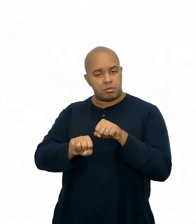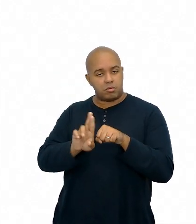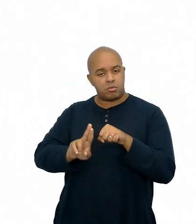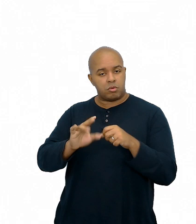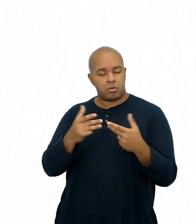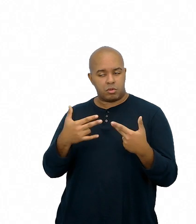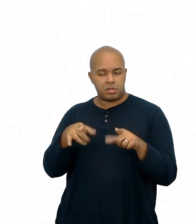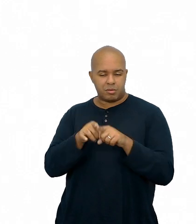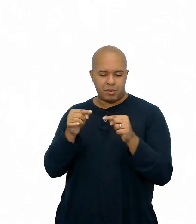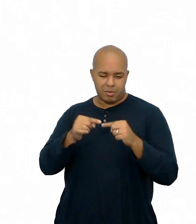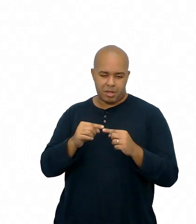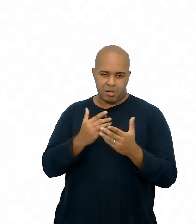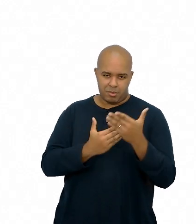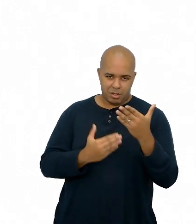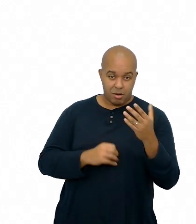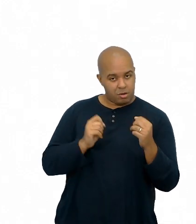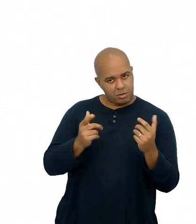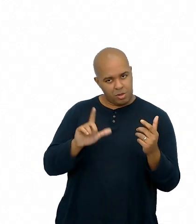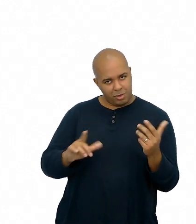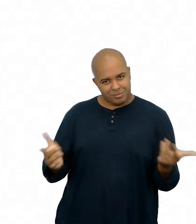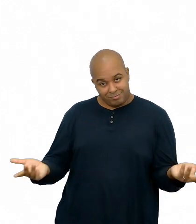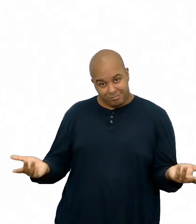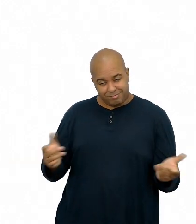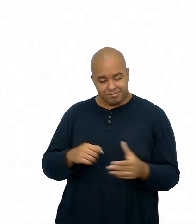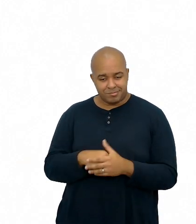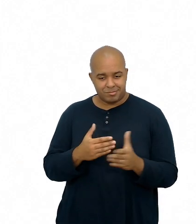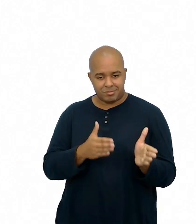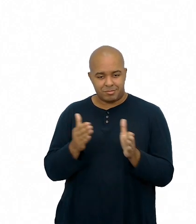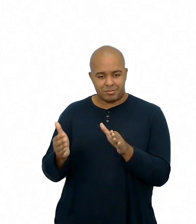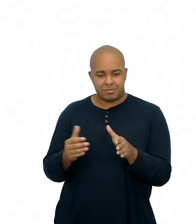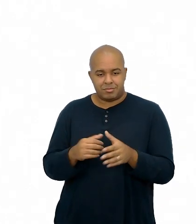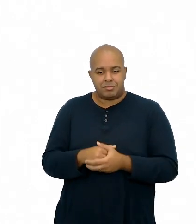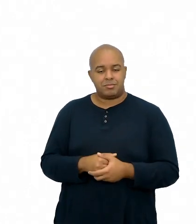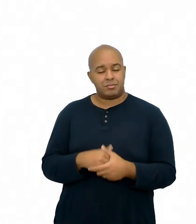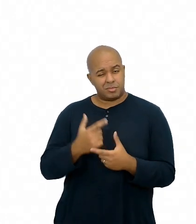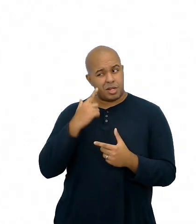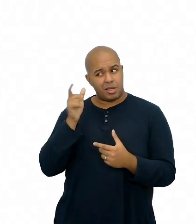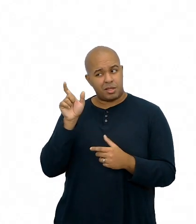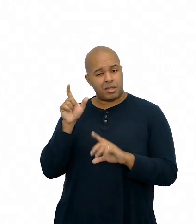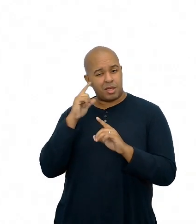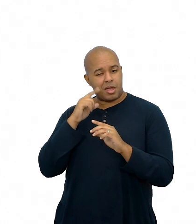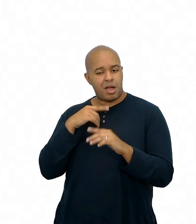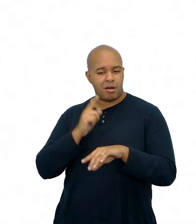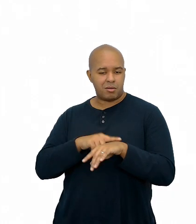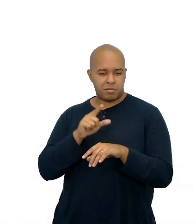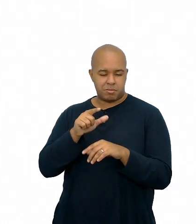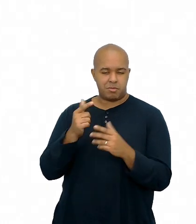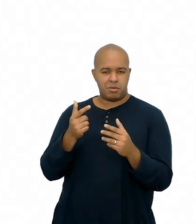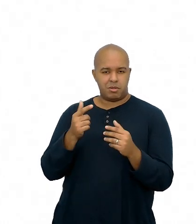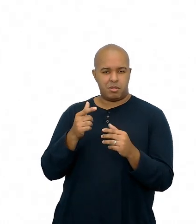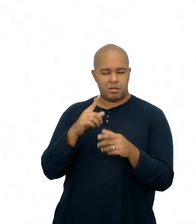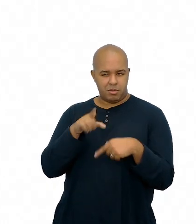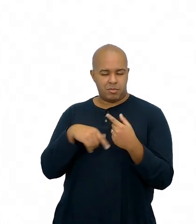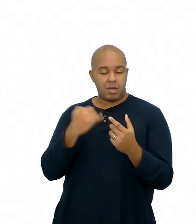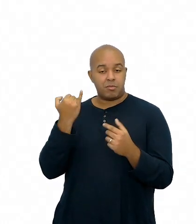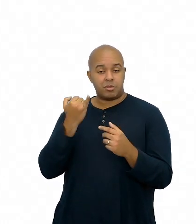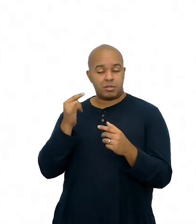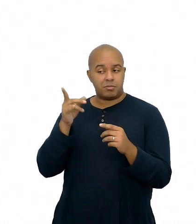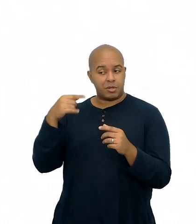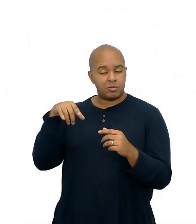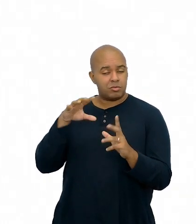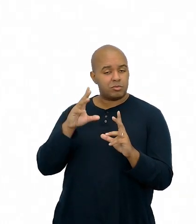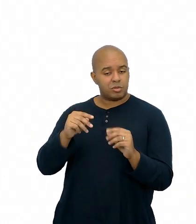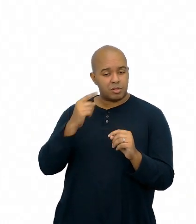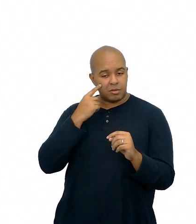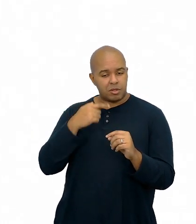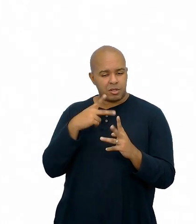com relação ao material, lógico. Então, seguindo. Bom, aqui é um momento, gente, bastante importante para nós,